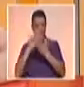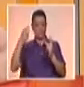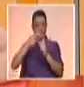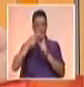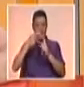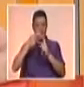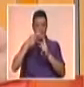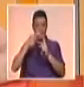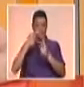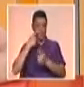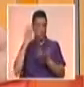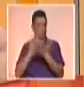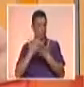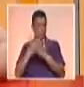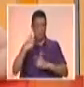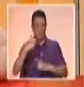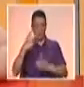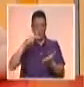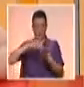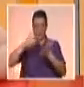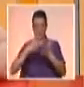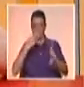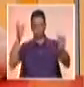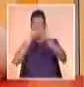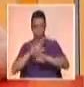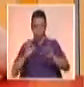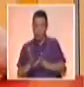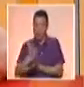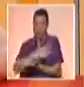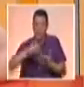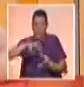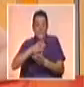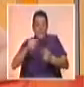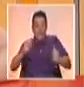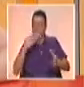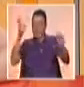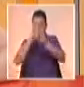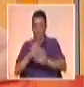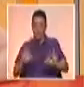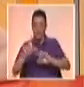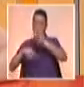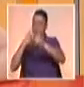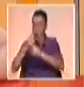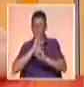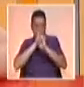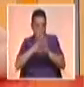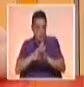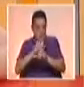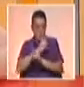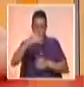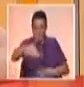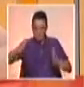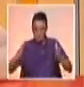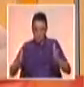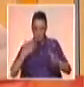muito diferentes. Há escolas excelentes, tecnicamente, portanto, com recursos materiais ótimos, e há outras que não. Até mesmo o espaço físico